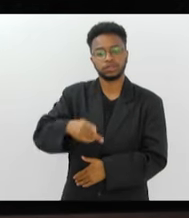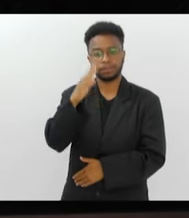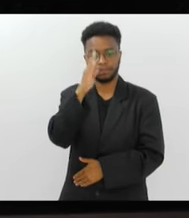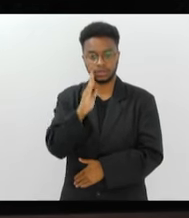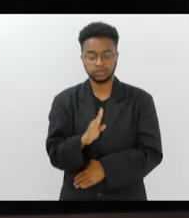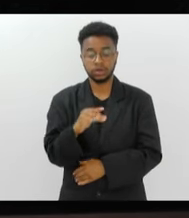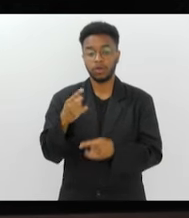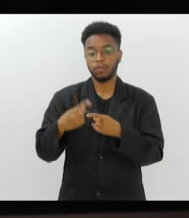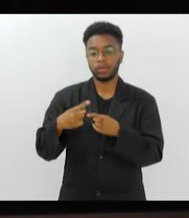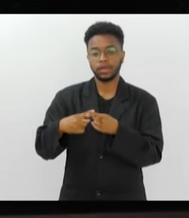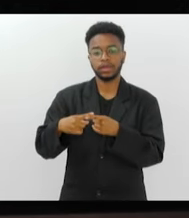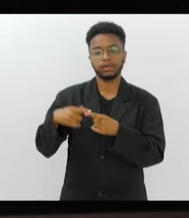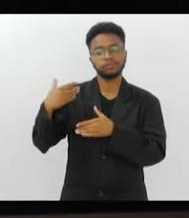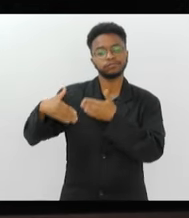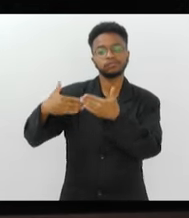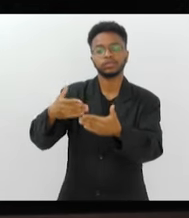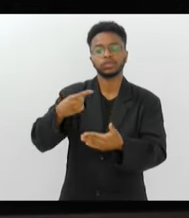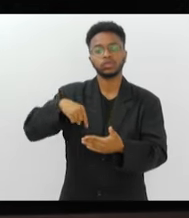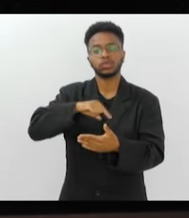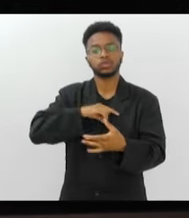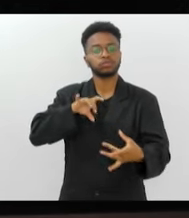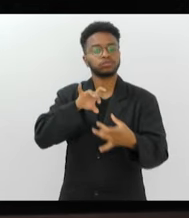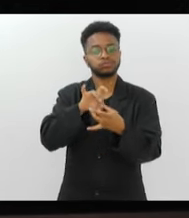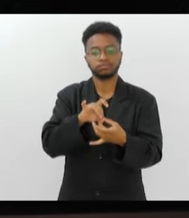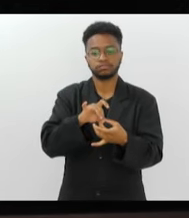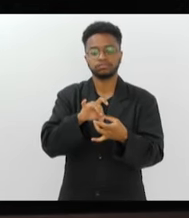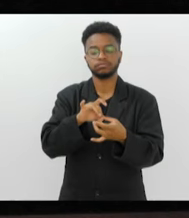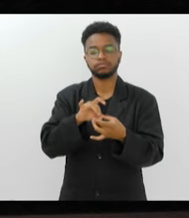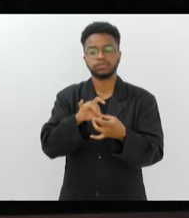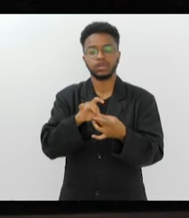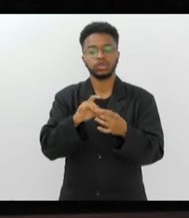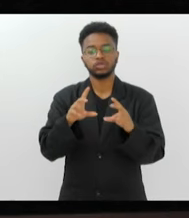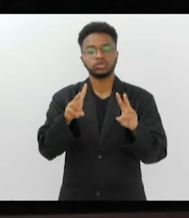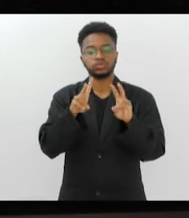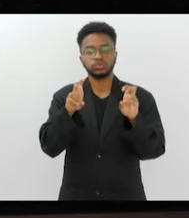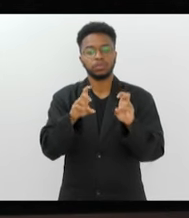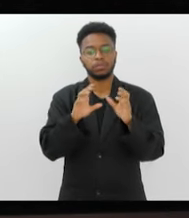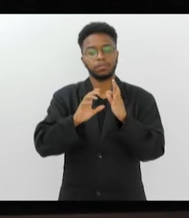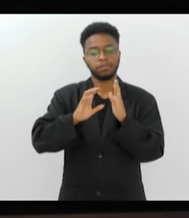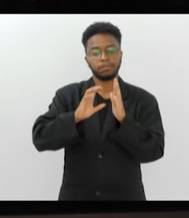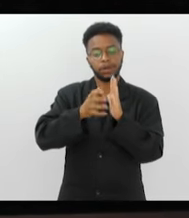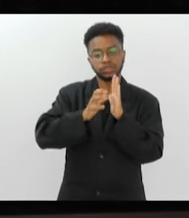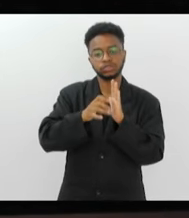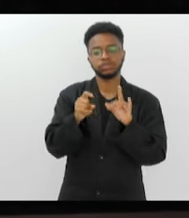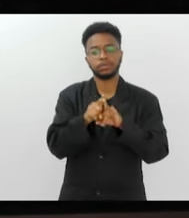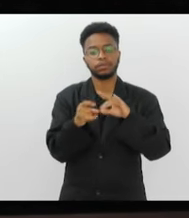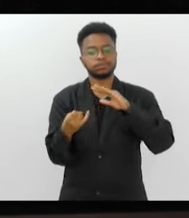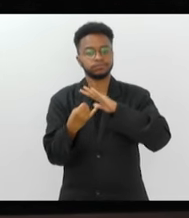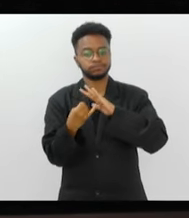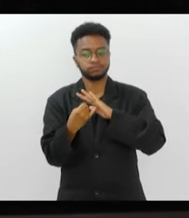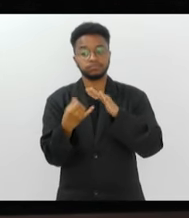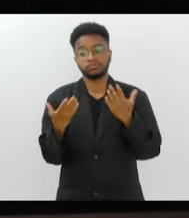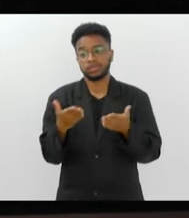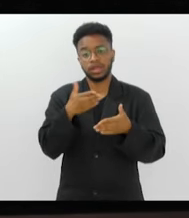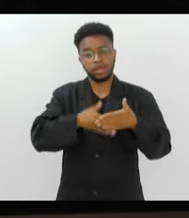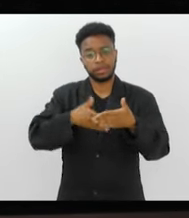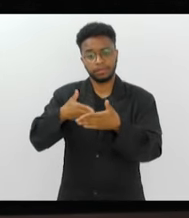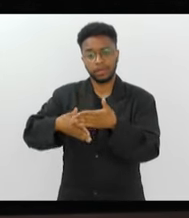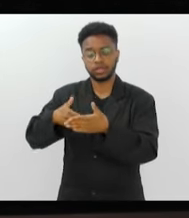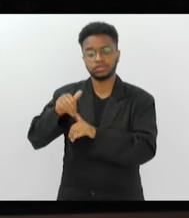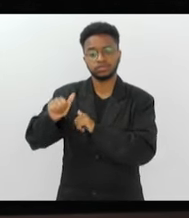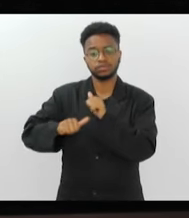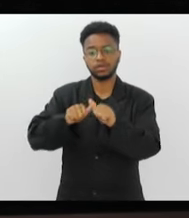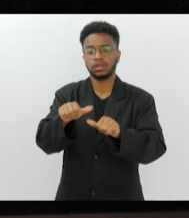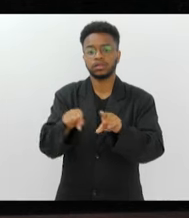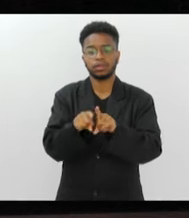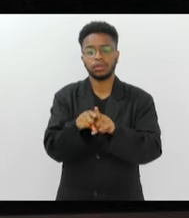vez mais fica-se atrelado aos aparatos tanto partidários quanto institucionais. Isso impede possibilidade de renovação e